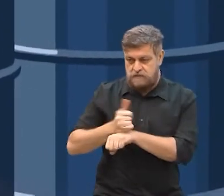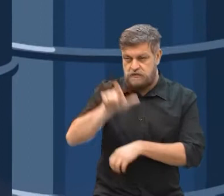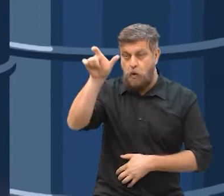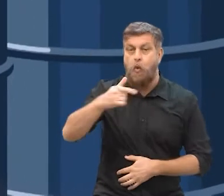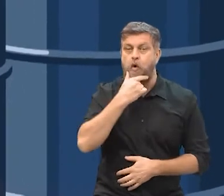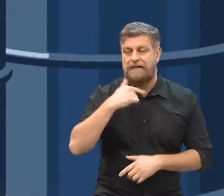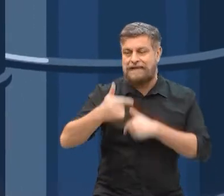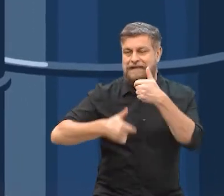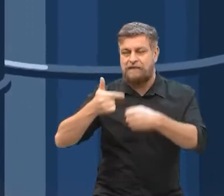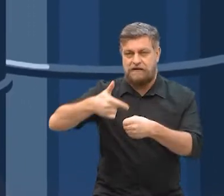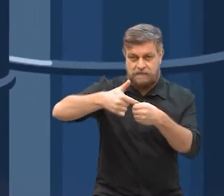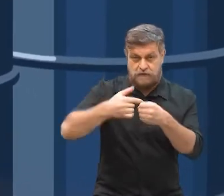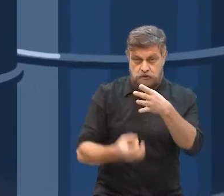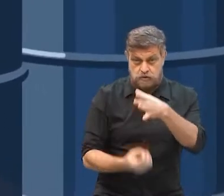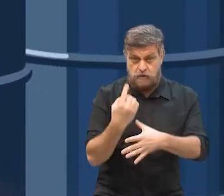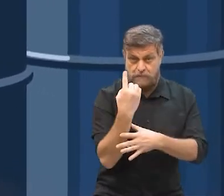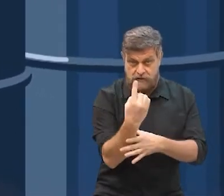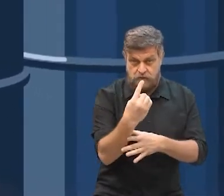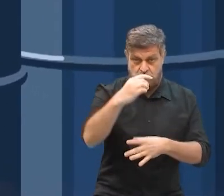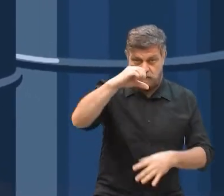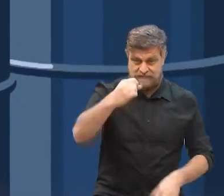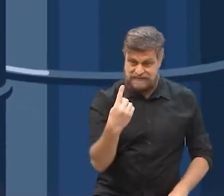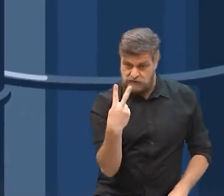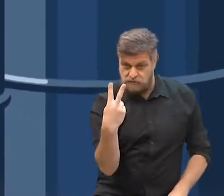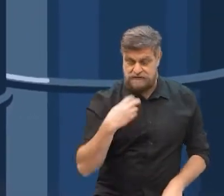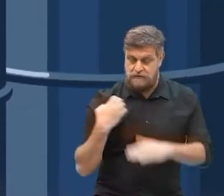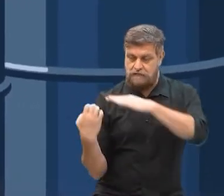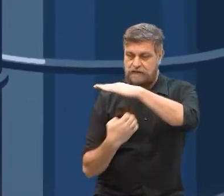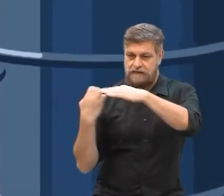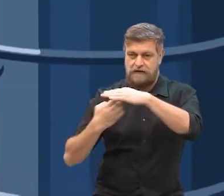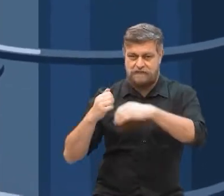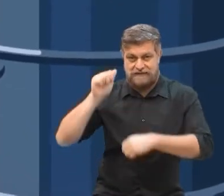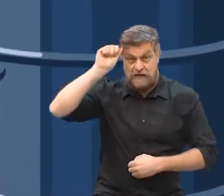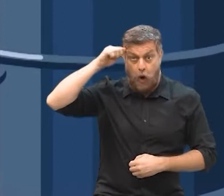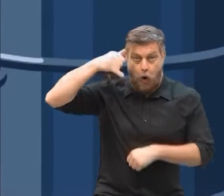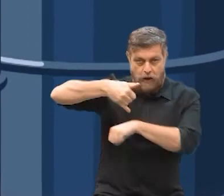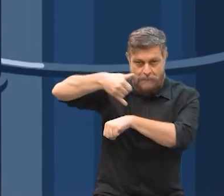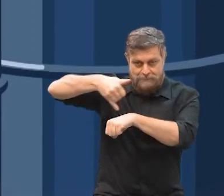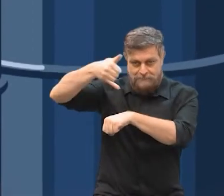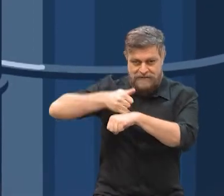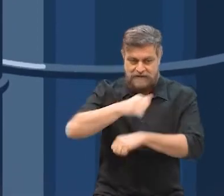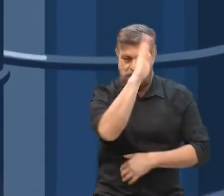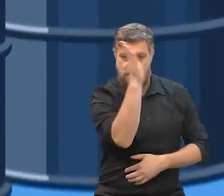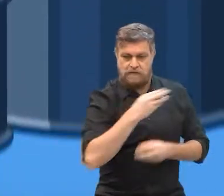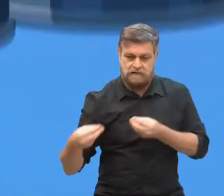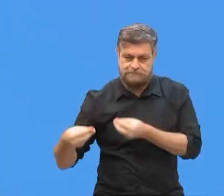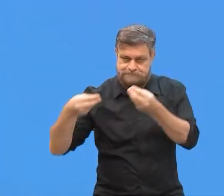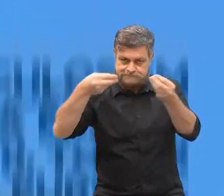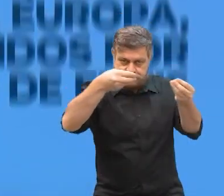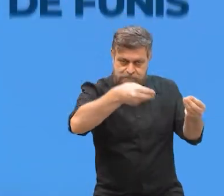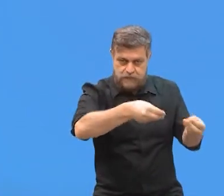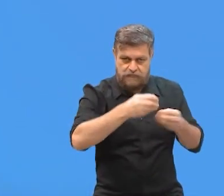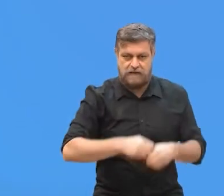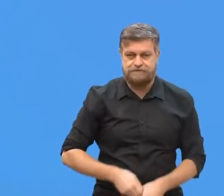frentista surgiu em 1912, quando empresas de petróleo começaram a exportar para o Brasil gasolina e querosene em latas e